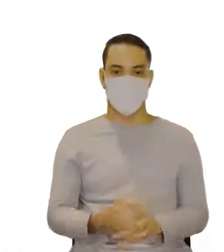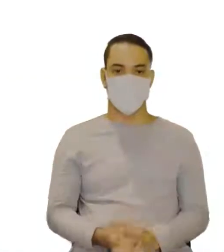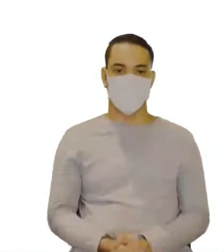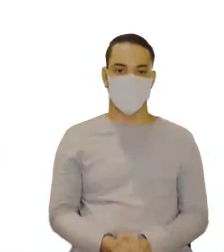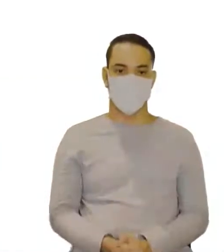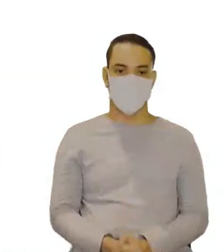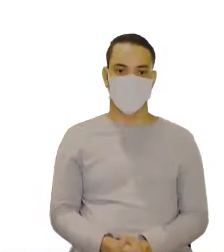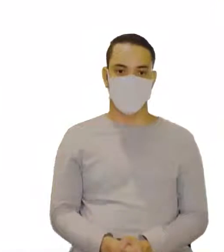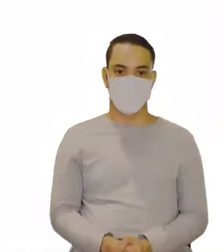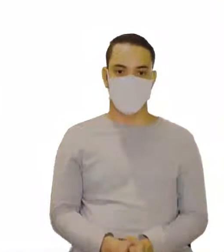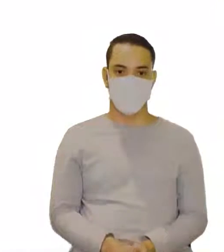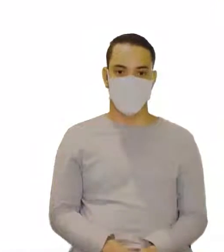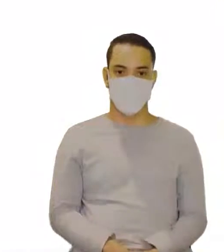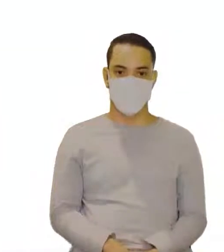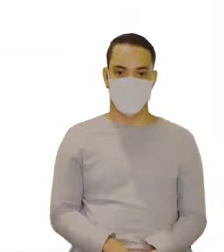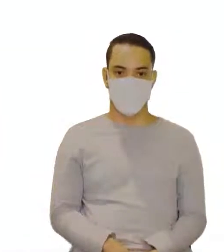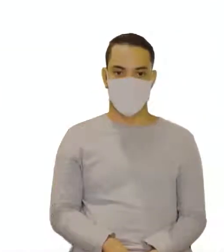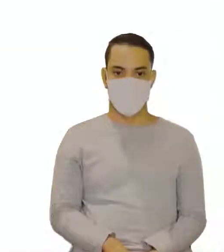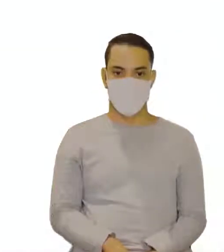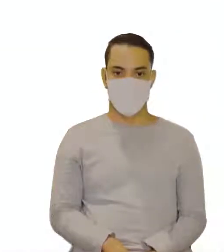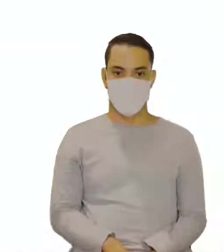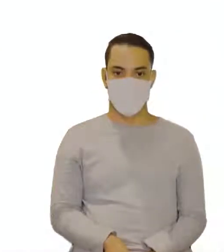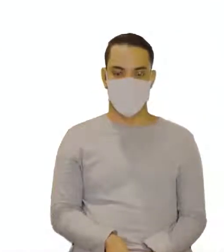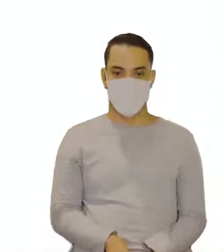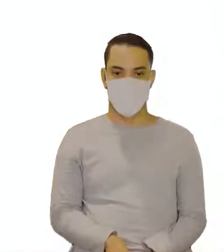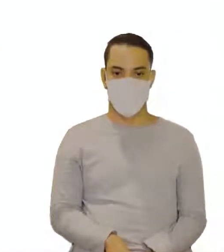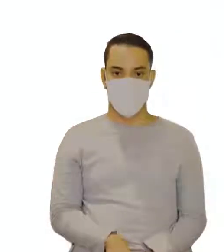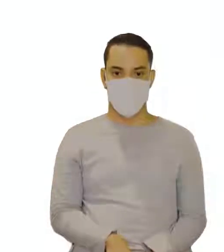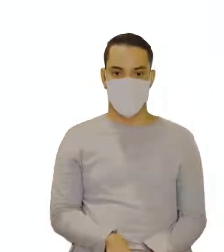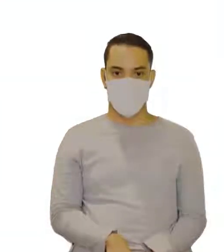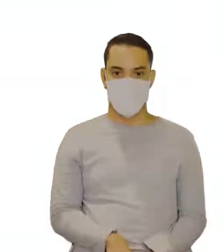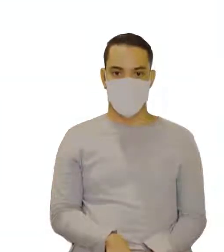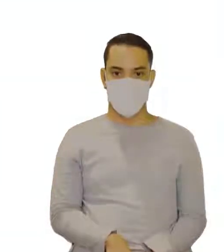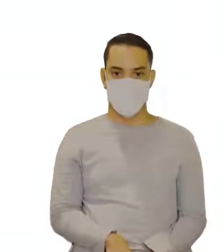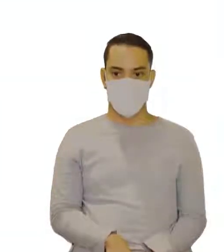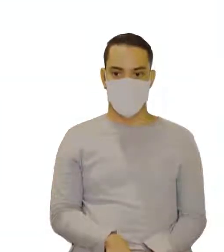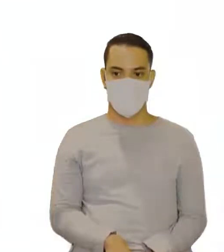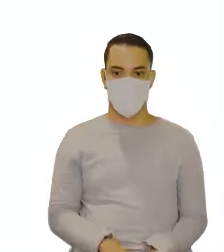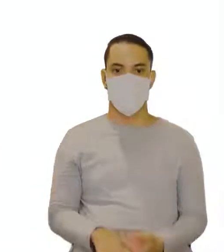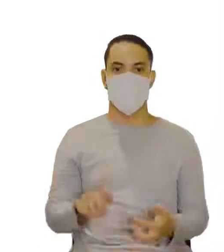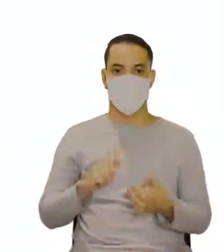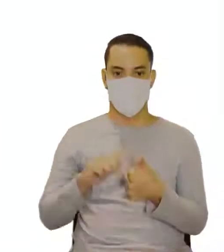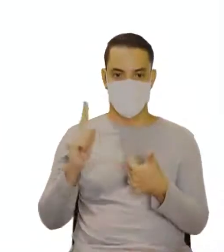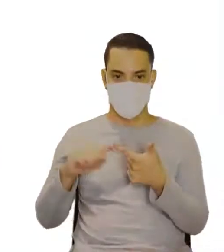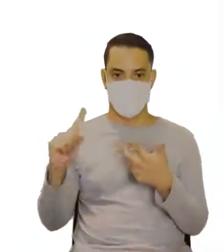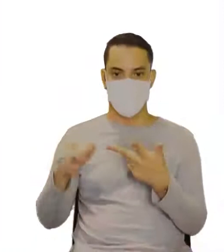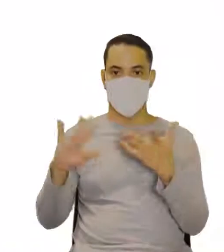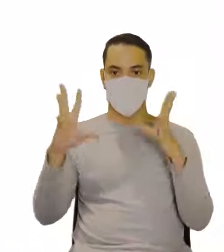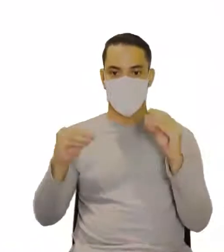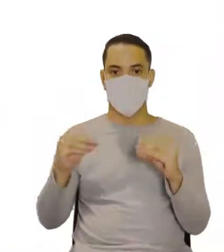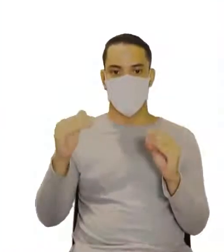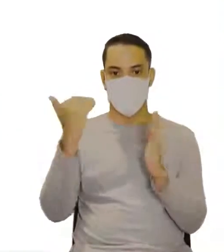Força eletromotriz do gerador, força contra-eletromotriz do receptor. Então, nessa ordem aí,